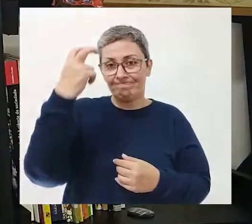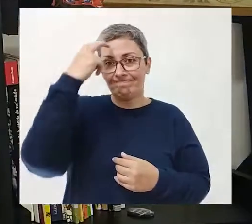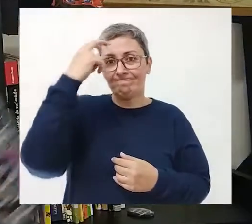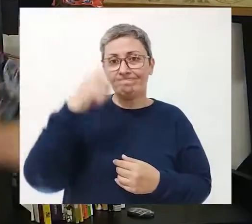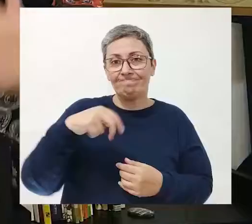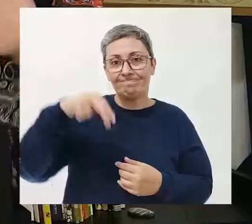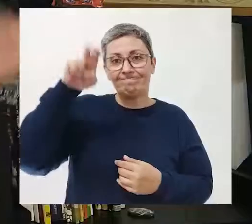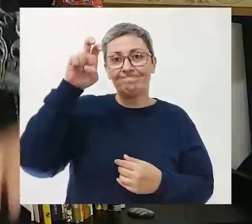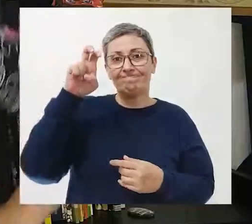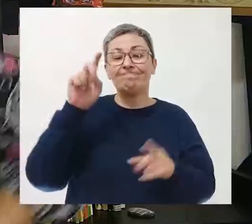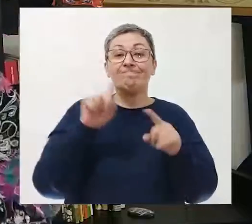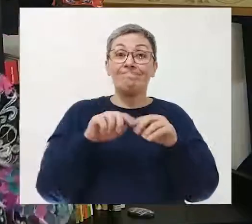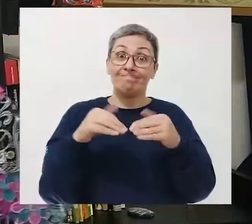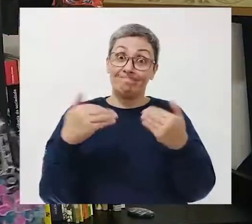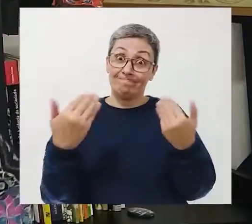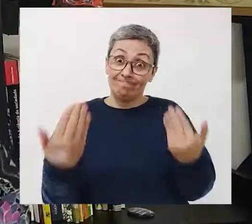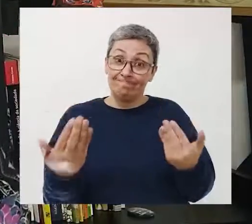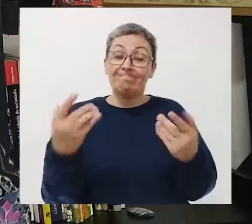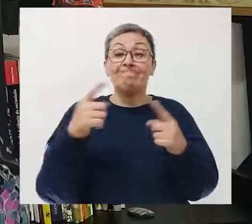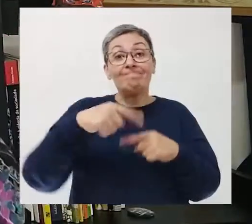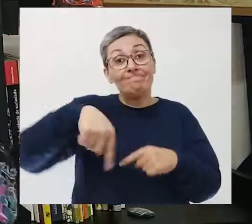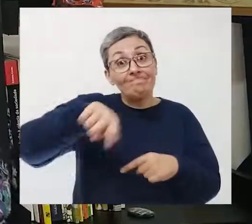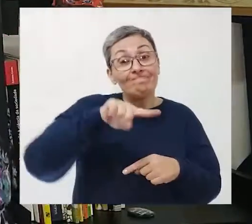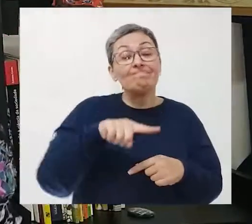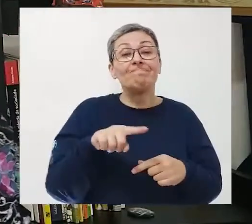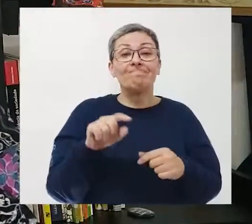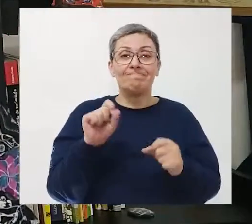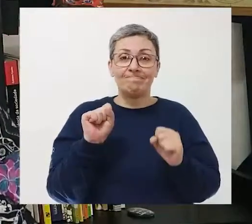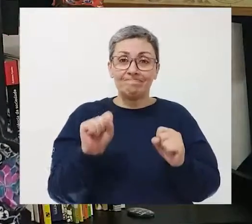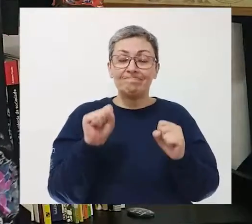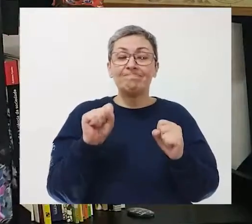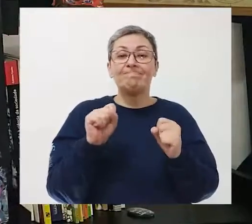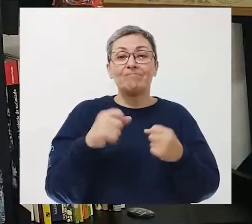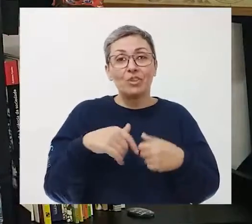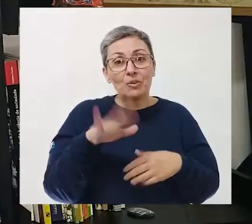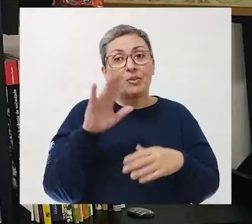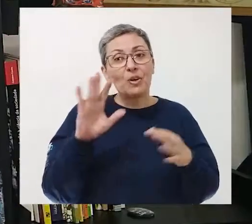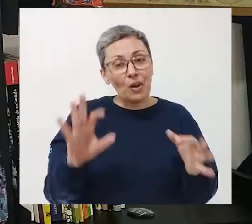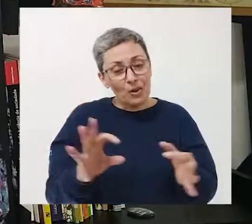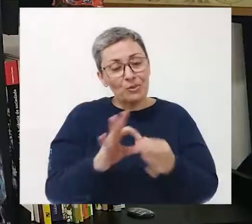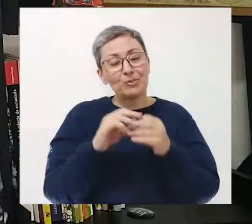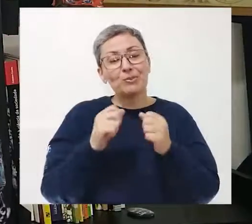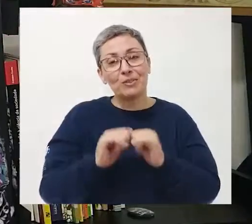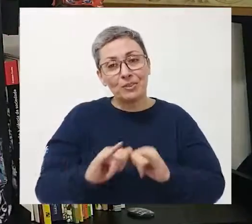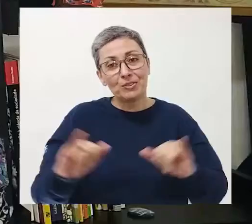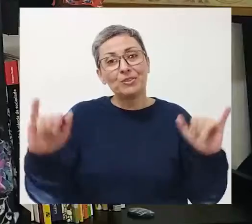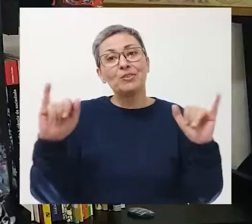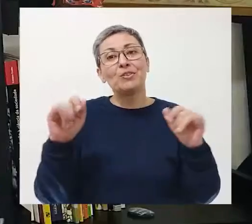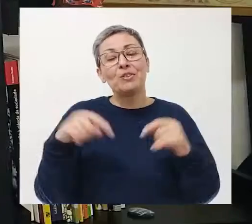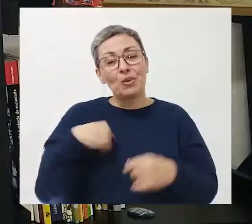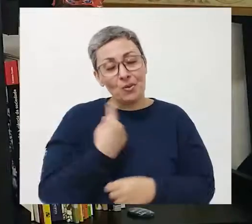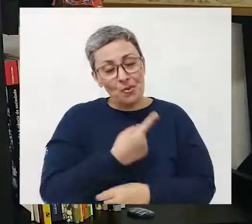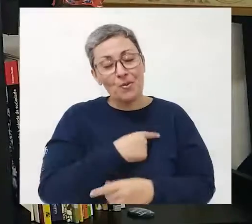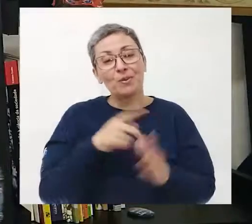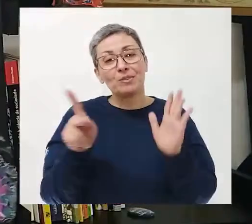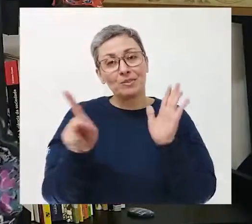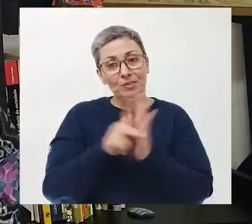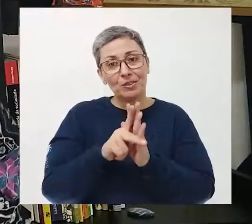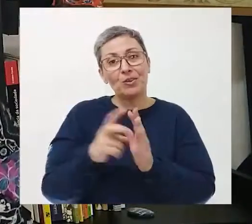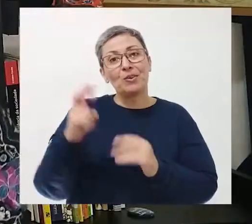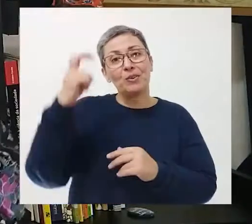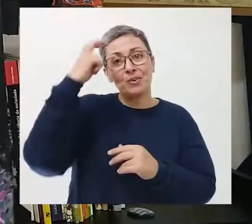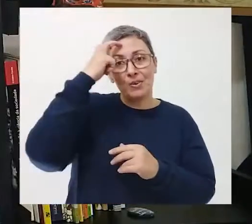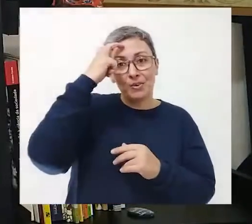nordestina. Então, vocês sejam uma dessas pessoas que divulgam o que é nosso, o que é a nossa